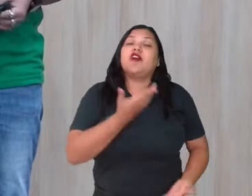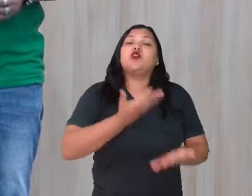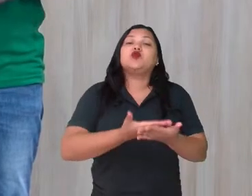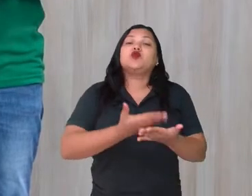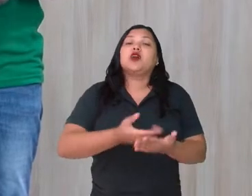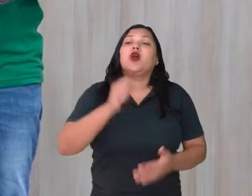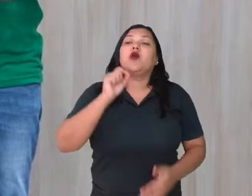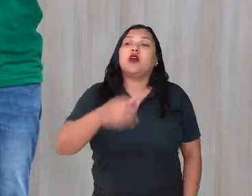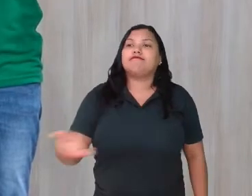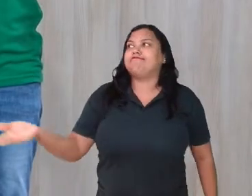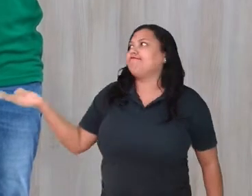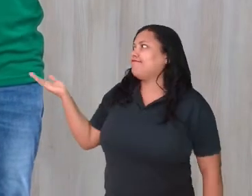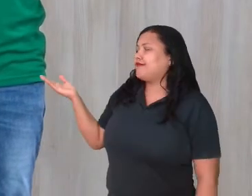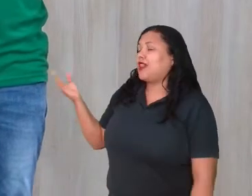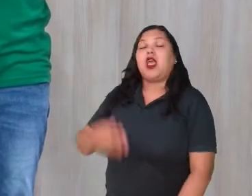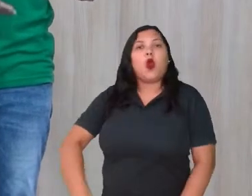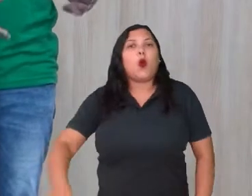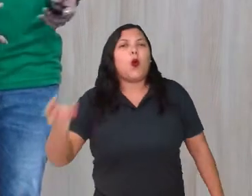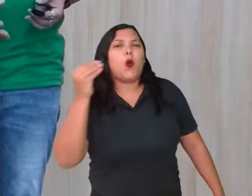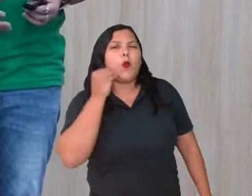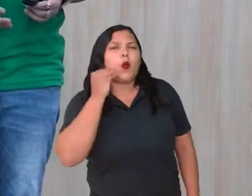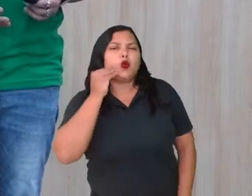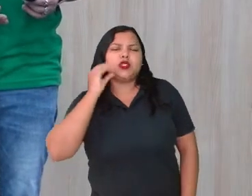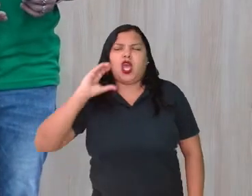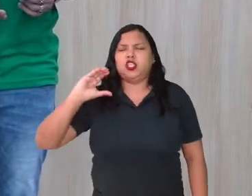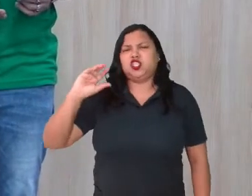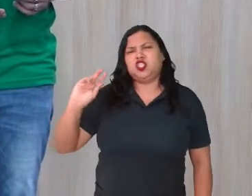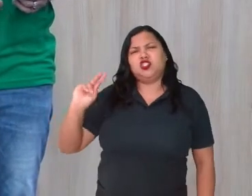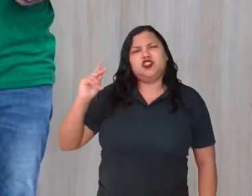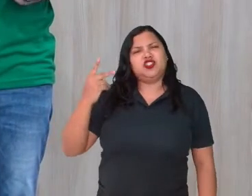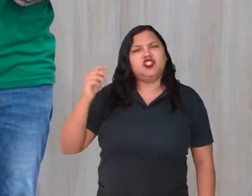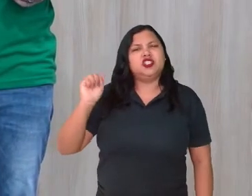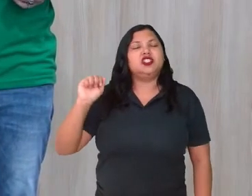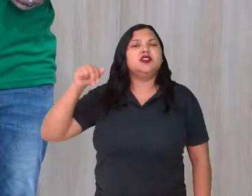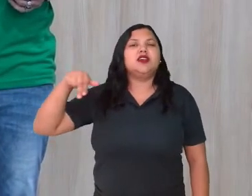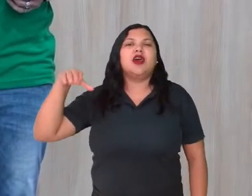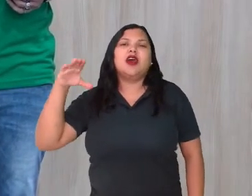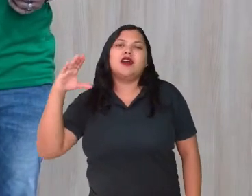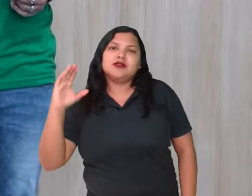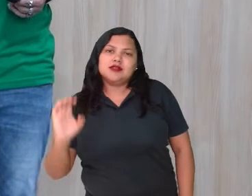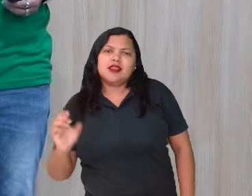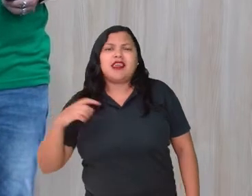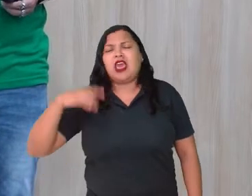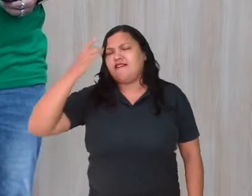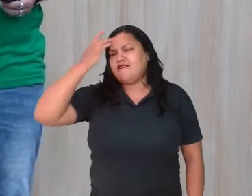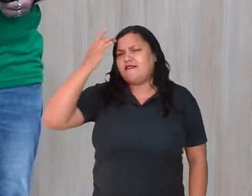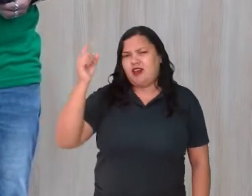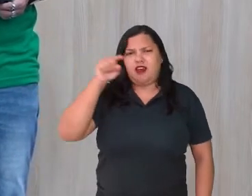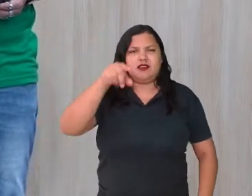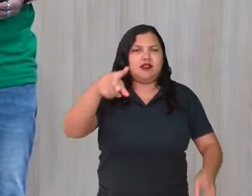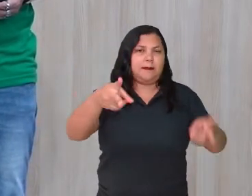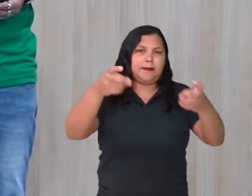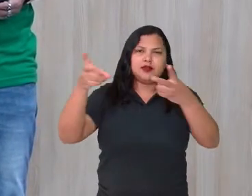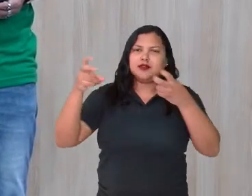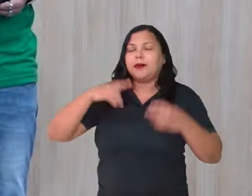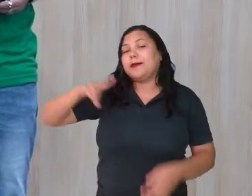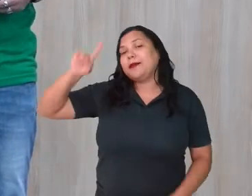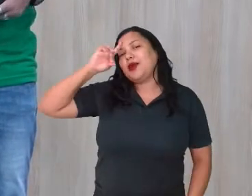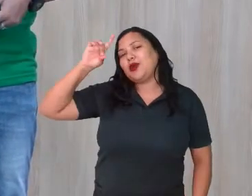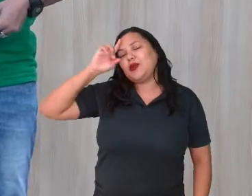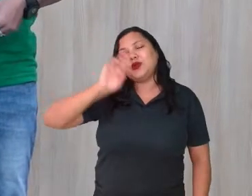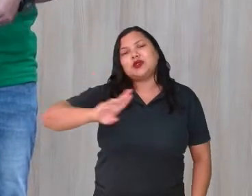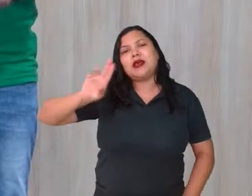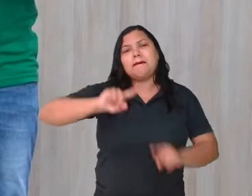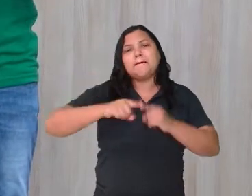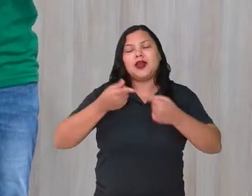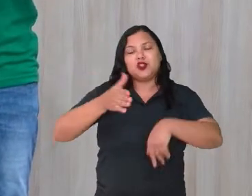o tema de chance, que é um tema ligado à matemática e que muitas vezes é muito fácil de você perceber coisas no dia a dia, só